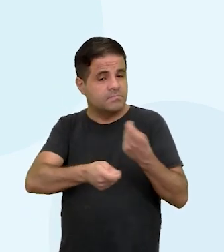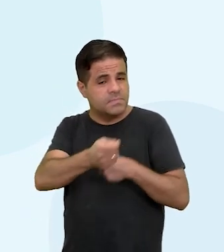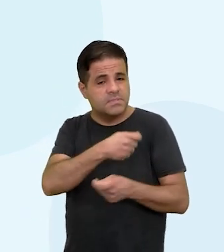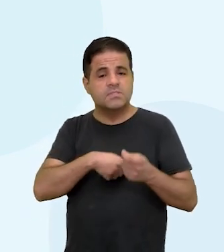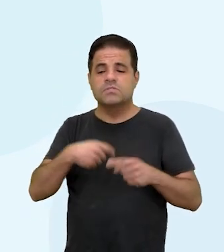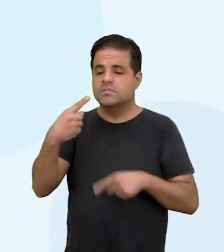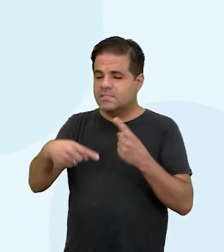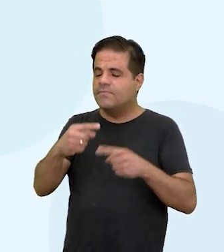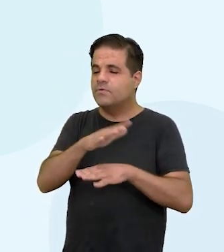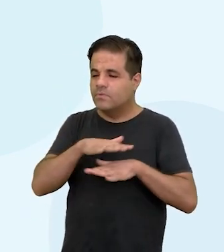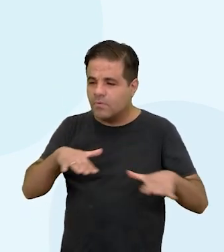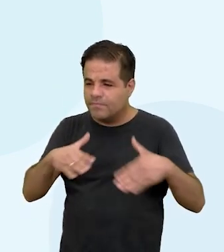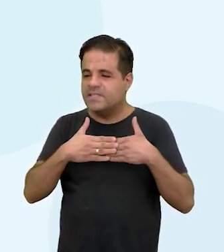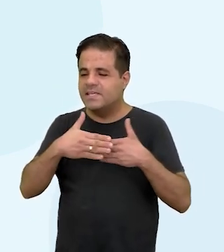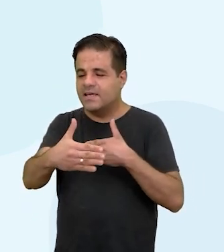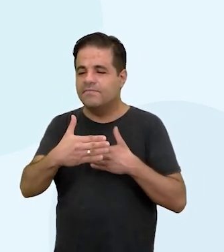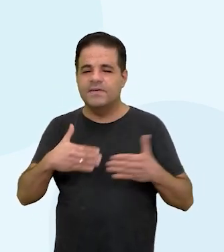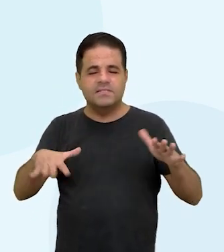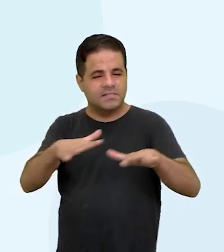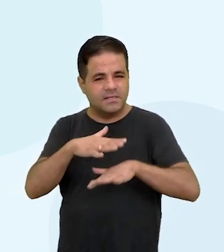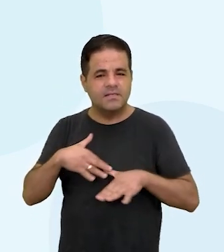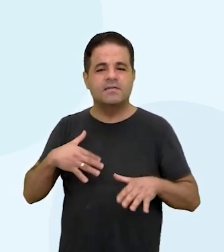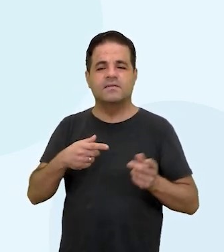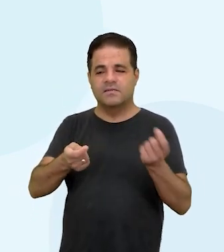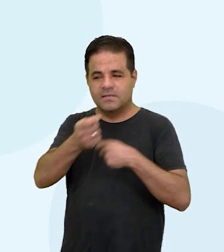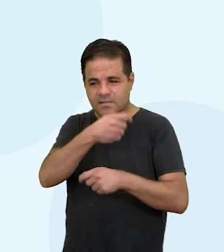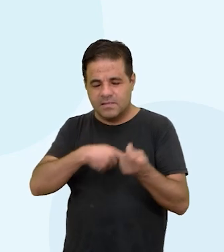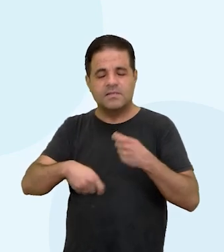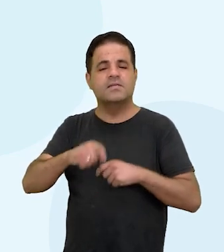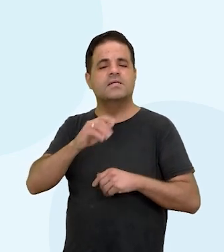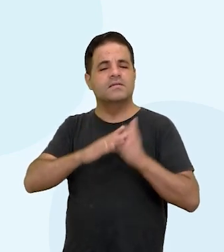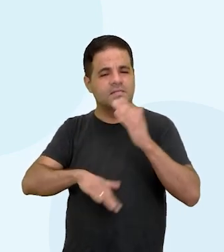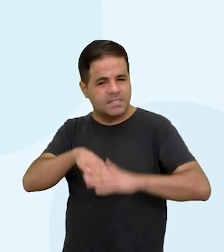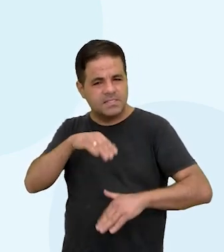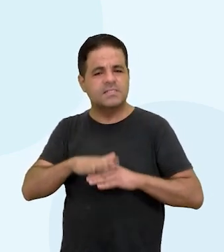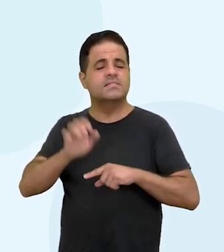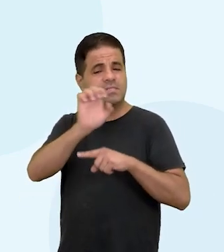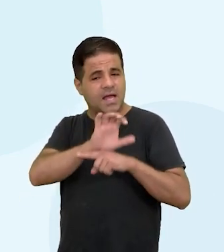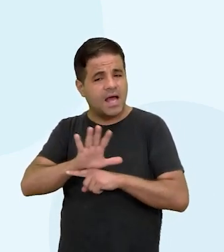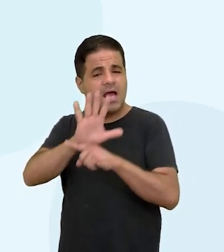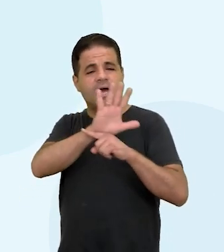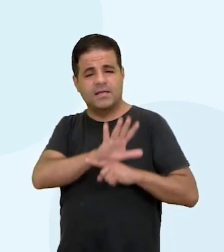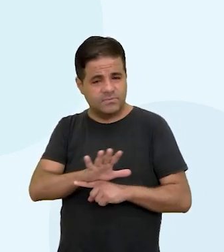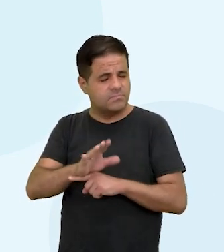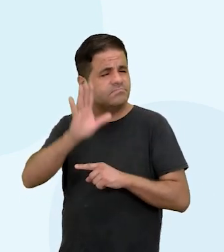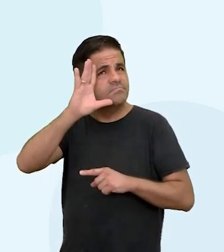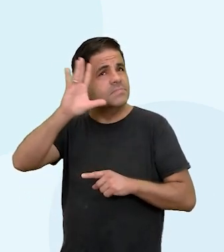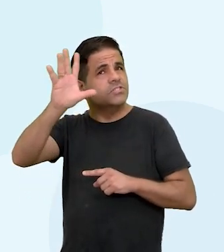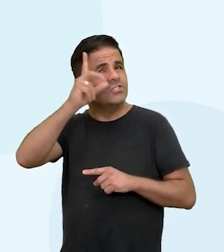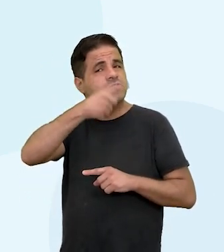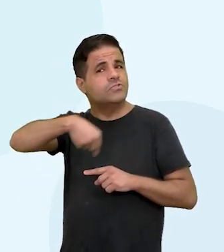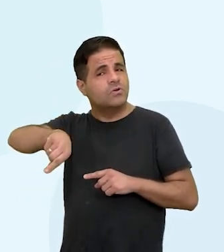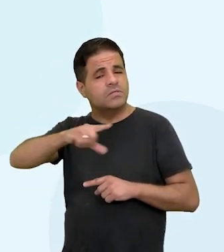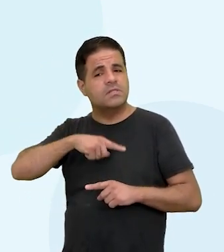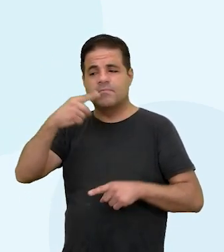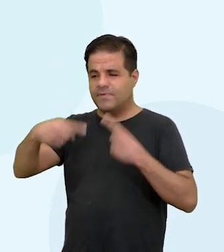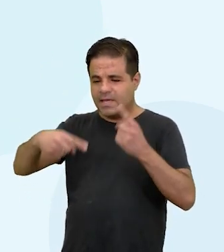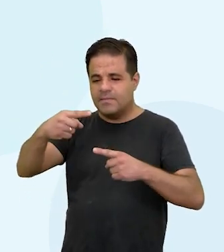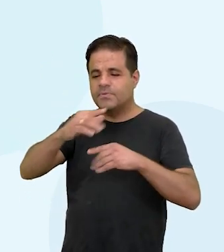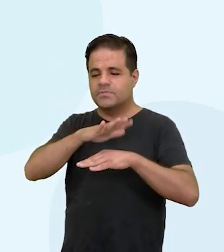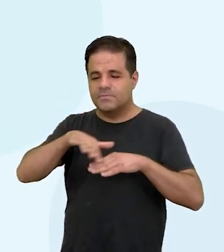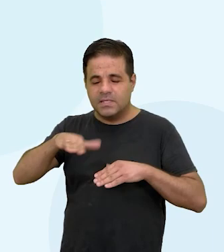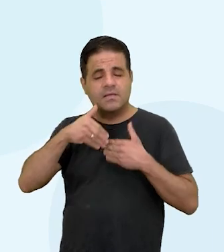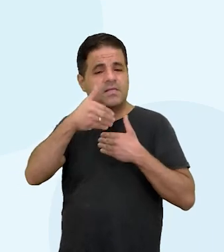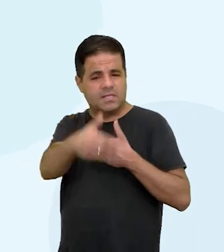de governar, dirigir e administrar nações ou estados. Então imagina, nós temos a nossa política,